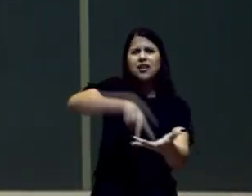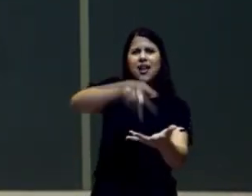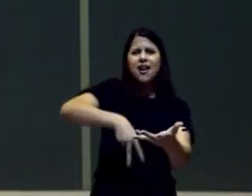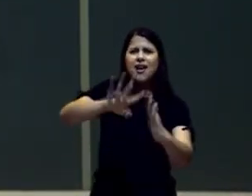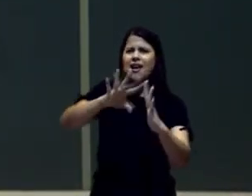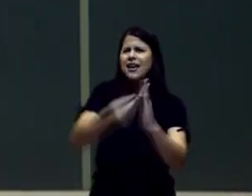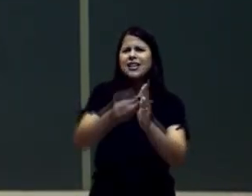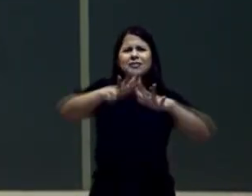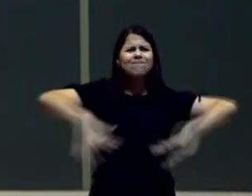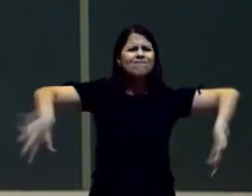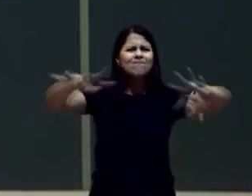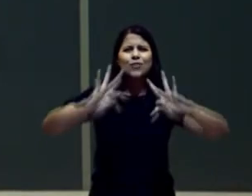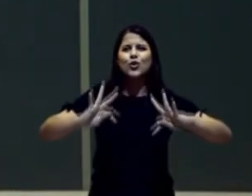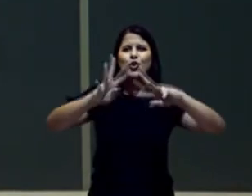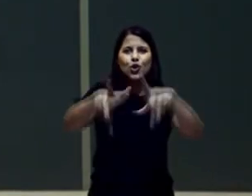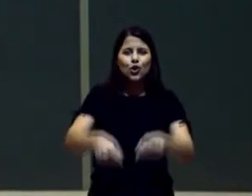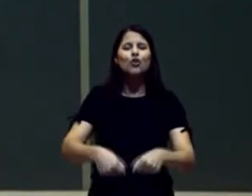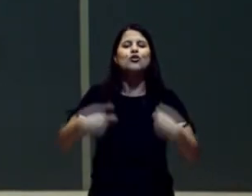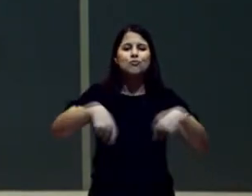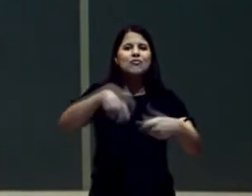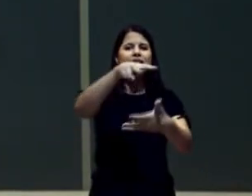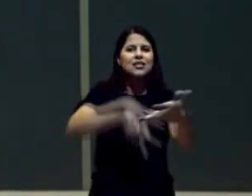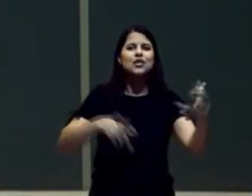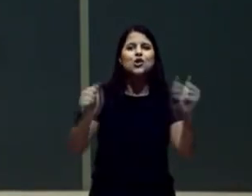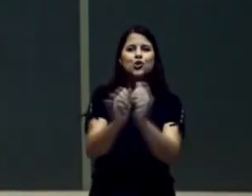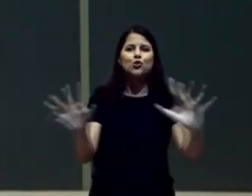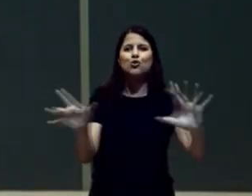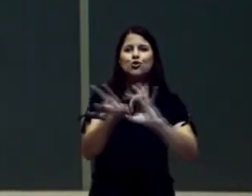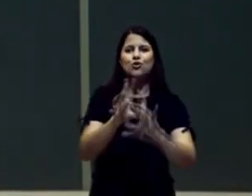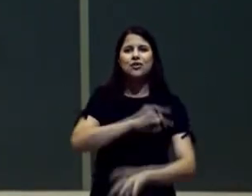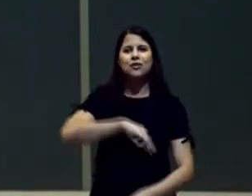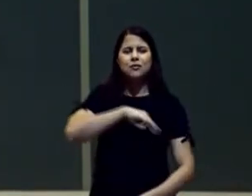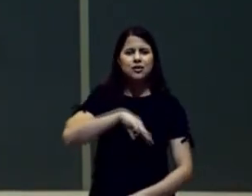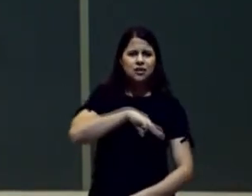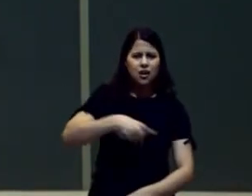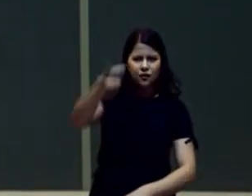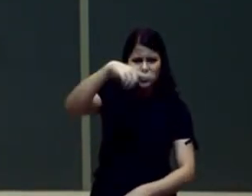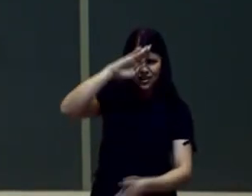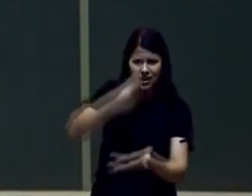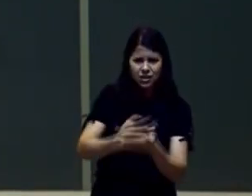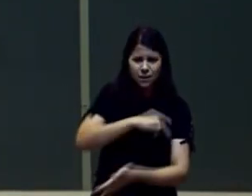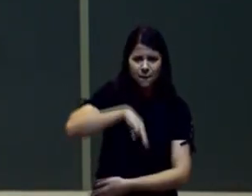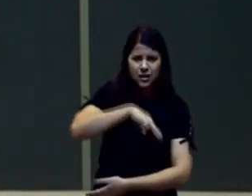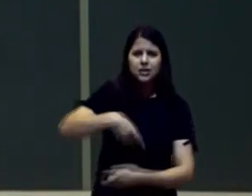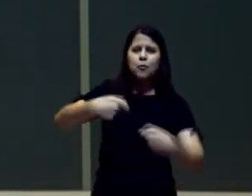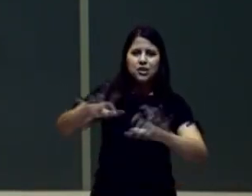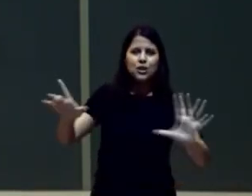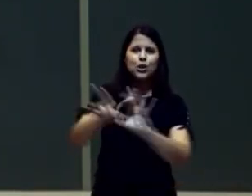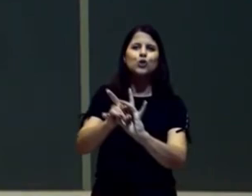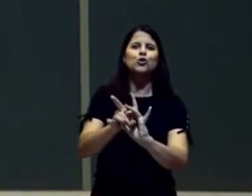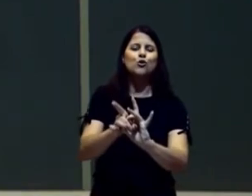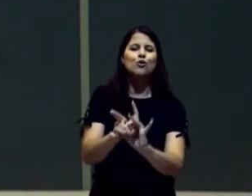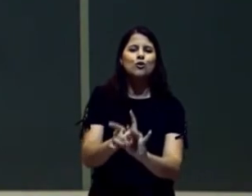toda uma comunidade, aleluia, é para todo aquele que acredita na chamada, é para todo aquele